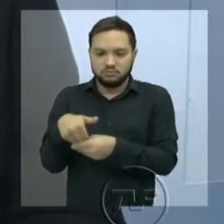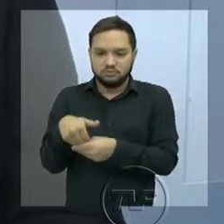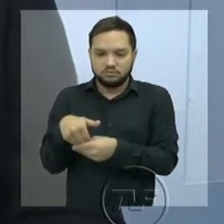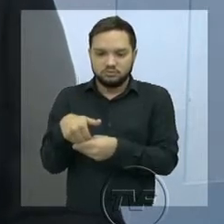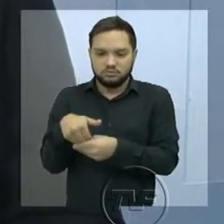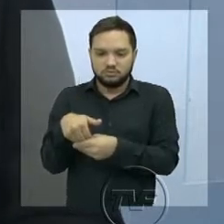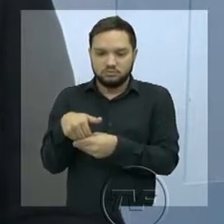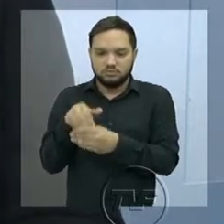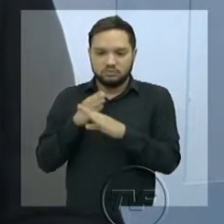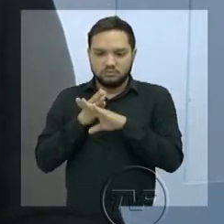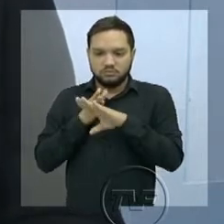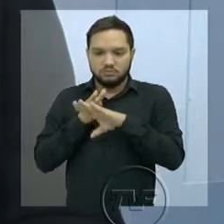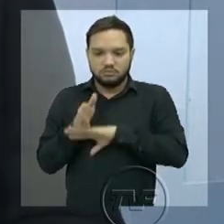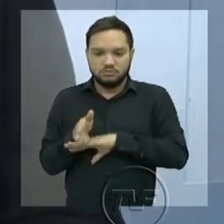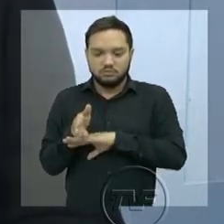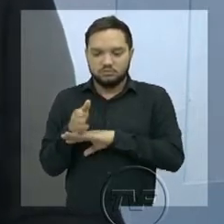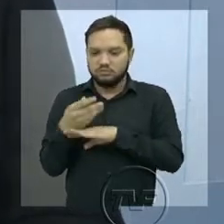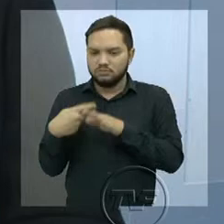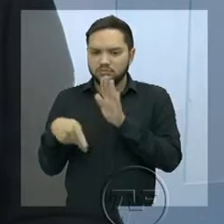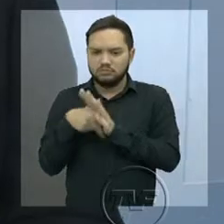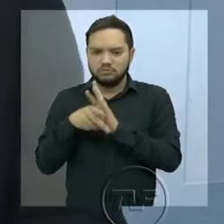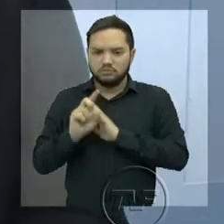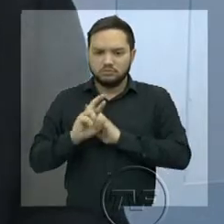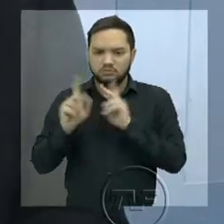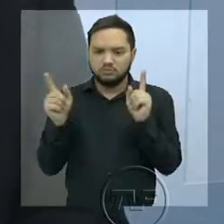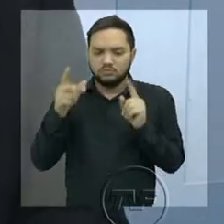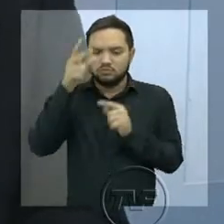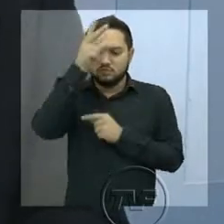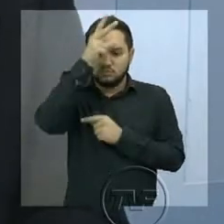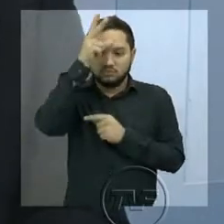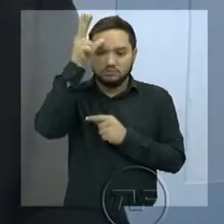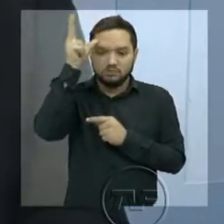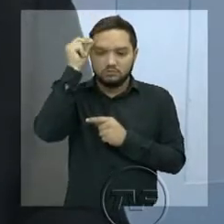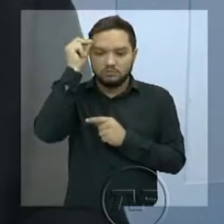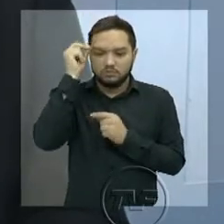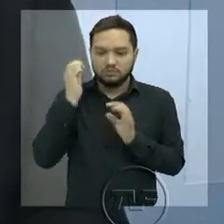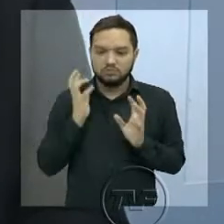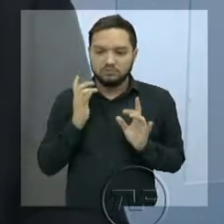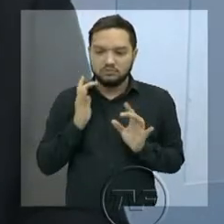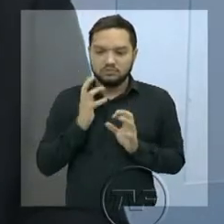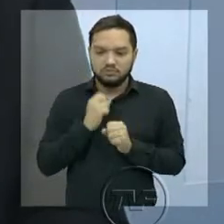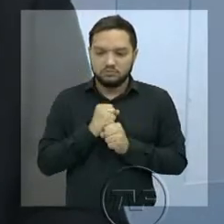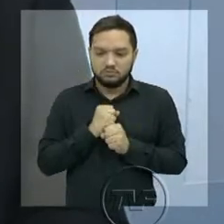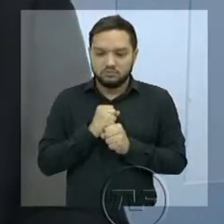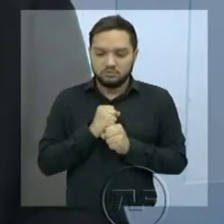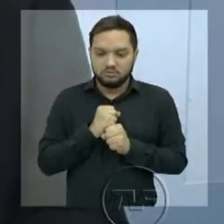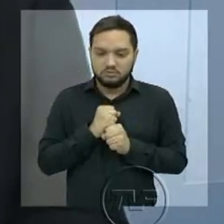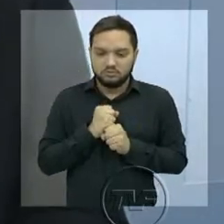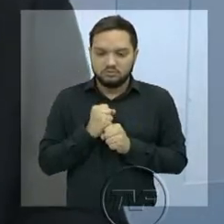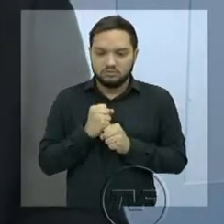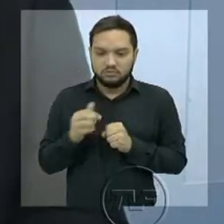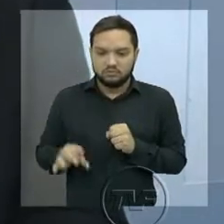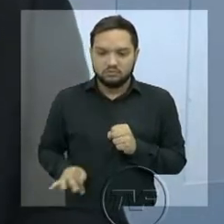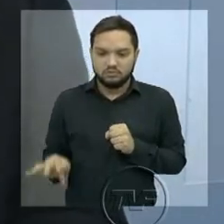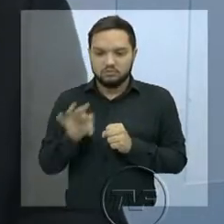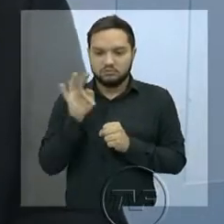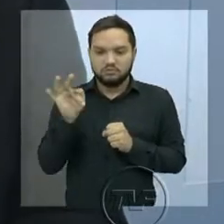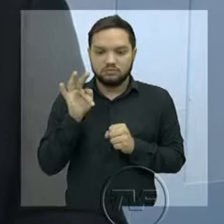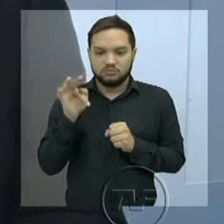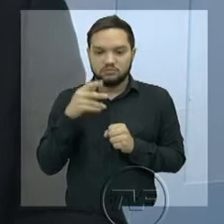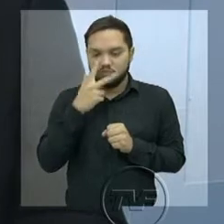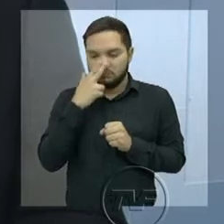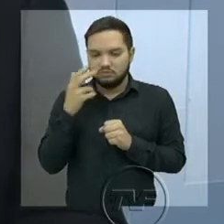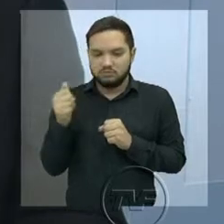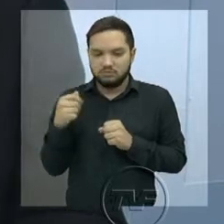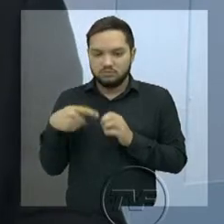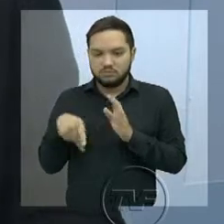sede que não é sua. E o prefeito, quando faz a contabilidade para receber o dinheiro do governo federal, coloca aquele distrito